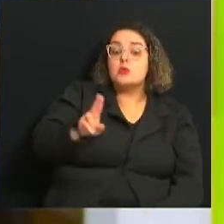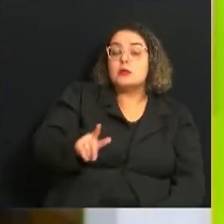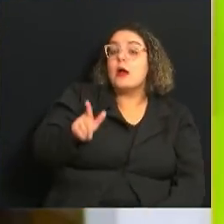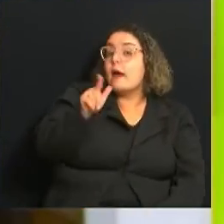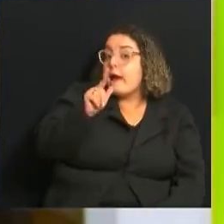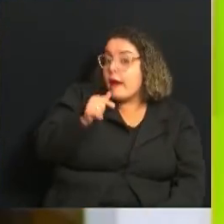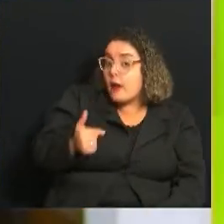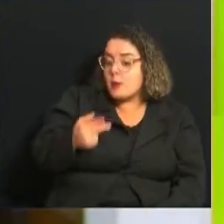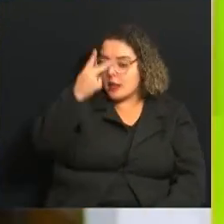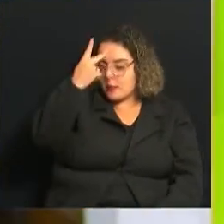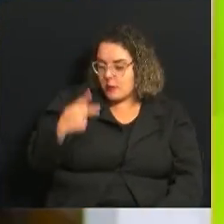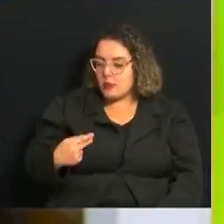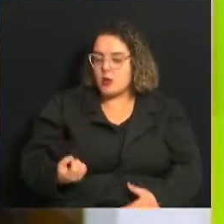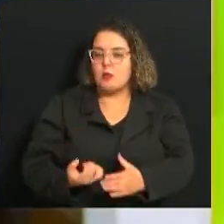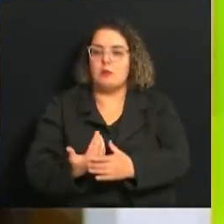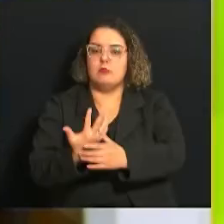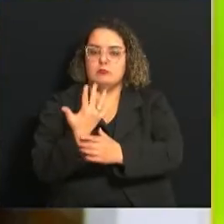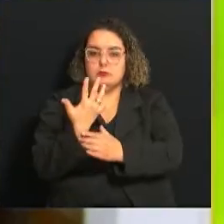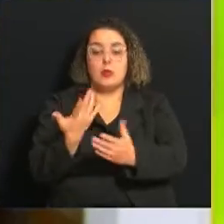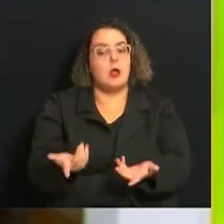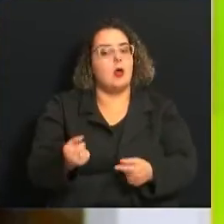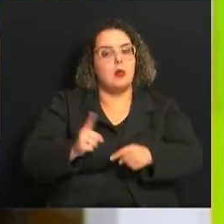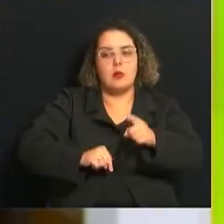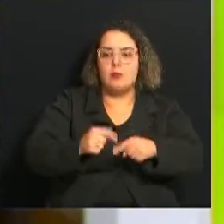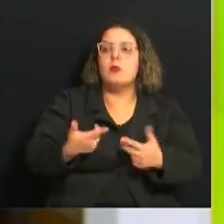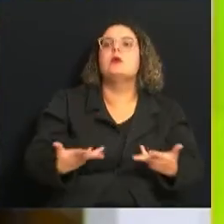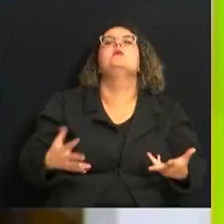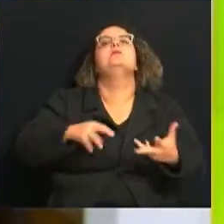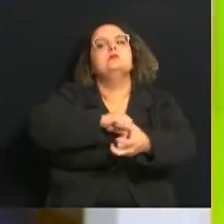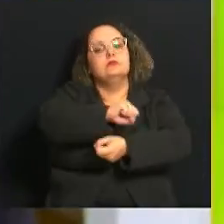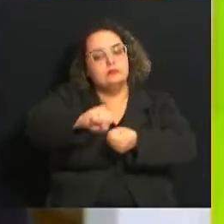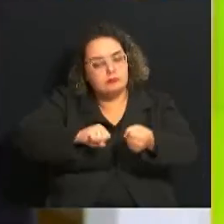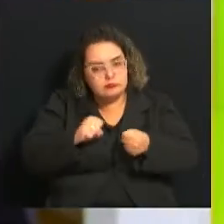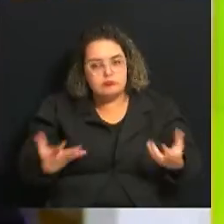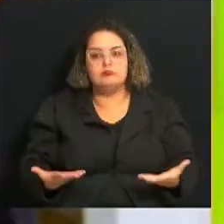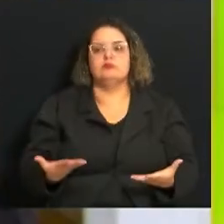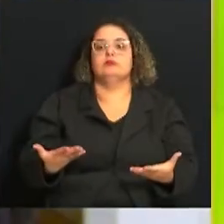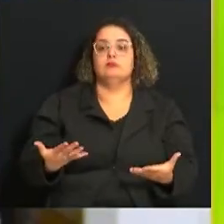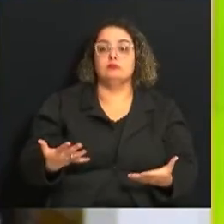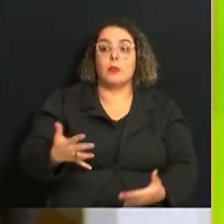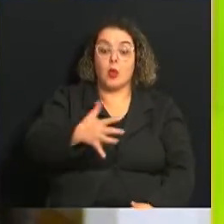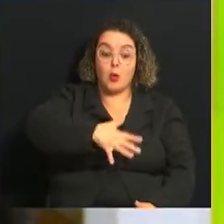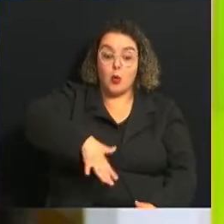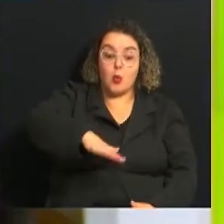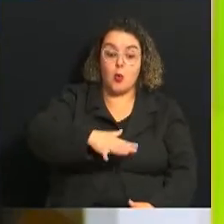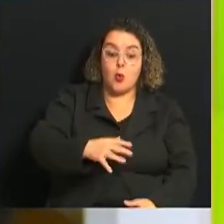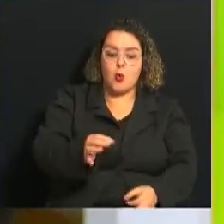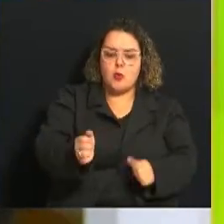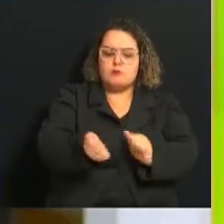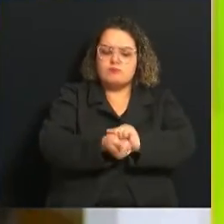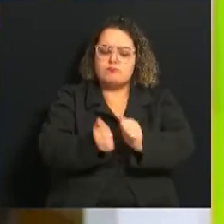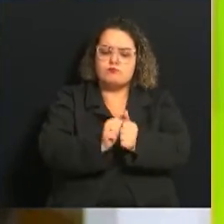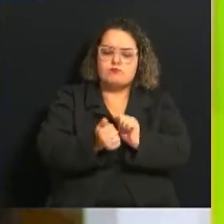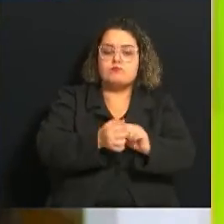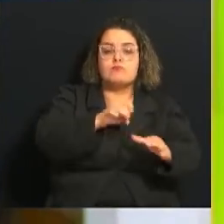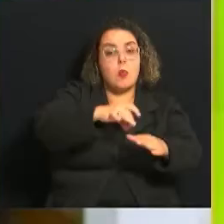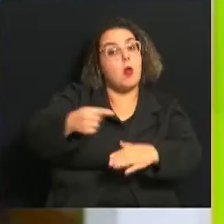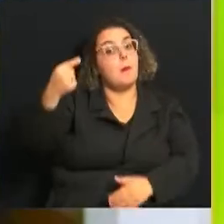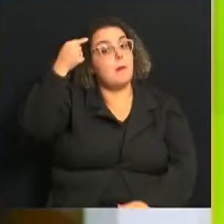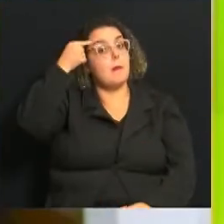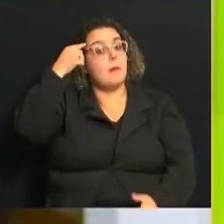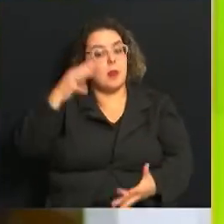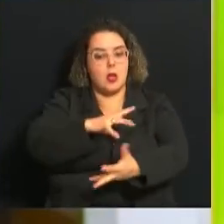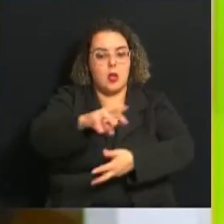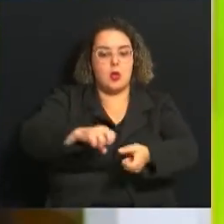planta. Então, é um produto totalmente sustentável, que entra muito no manejo do produtor, pensando em sustentabilidade do uso